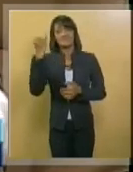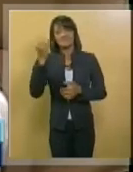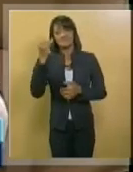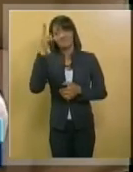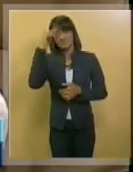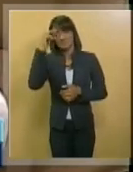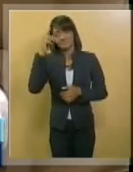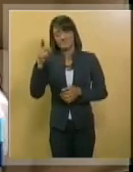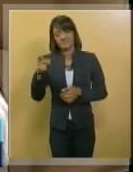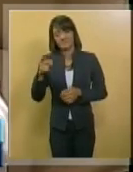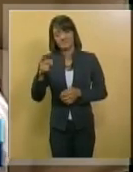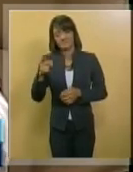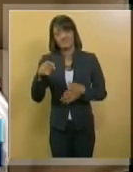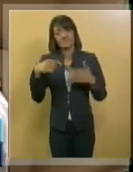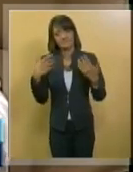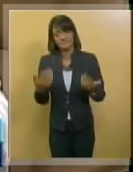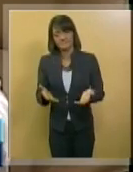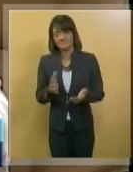animal. Então,